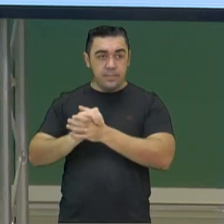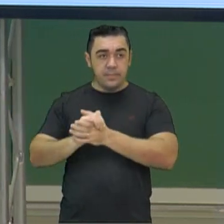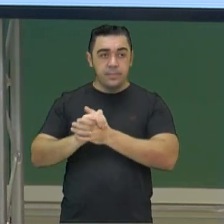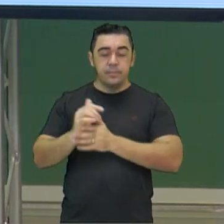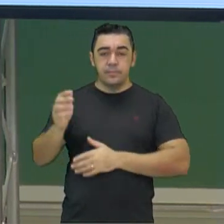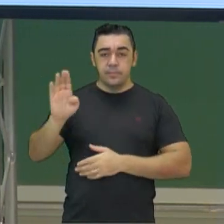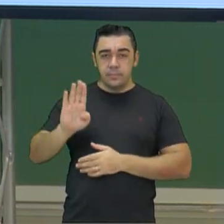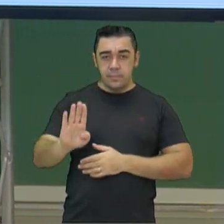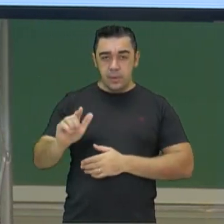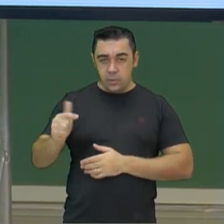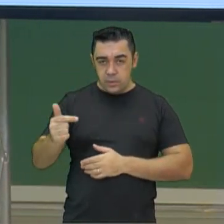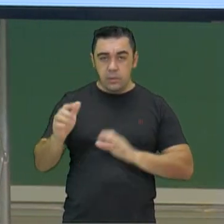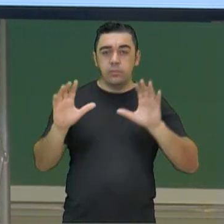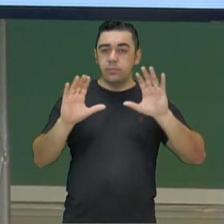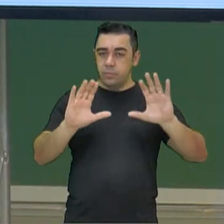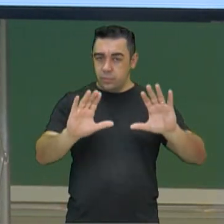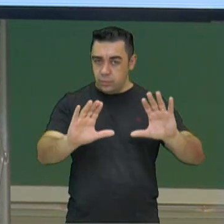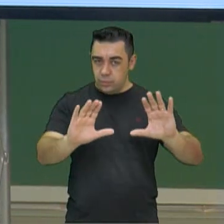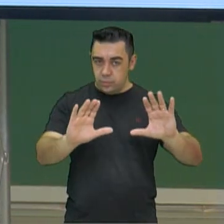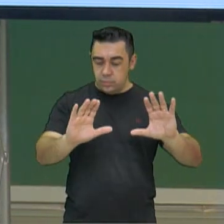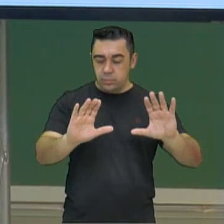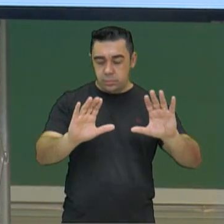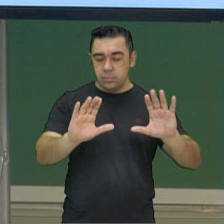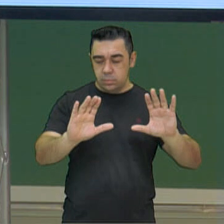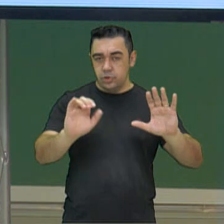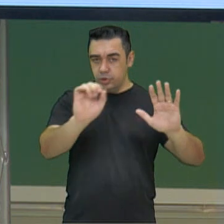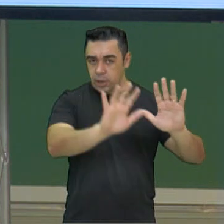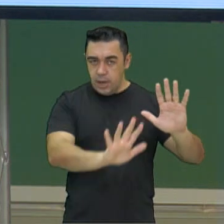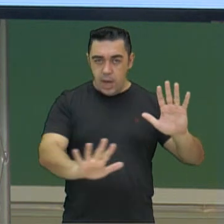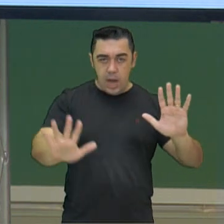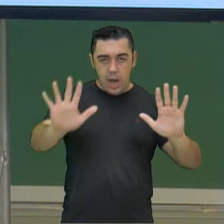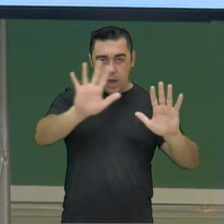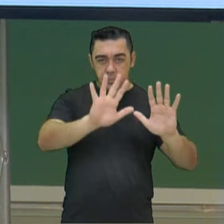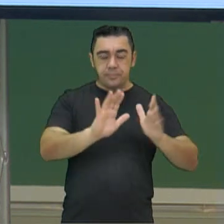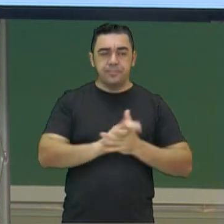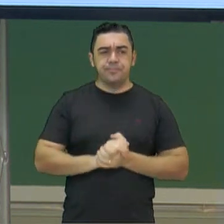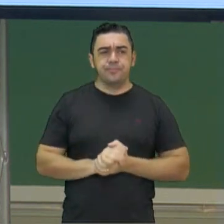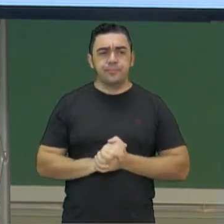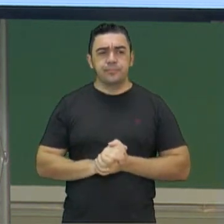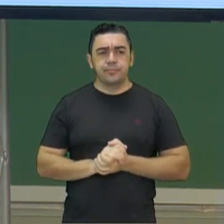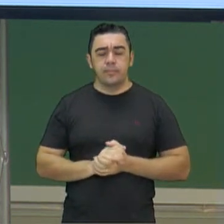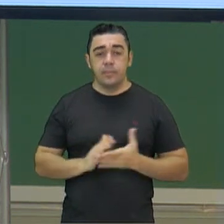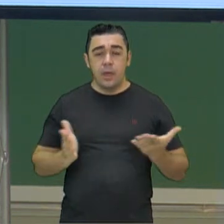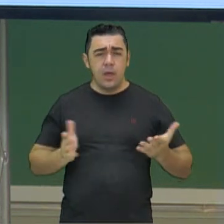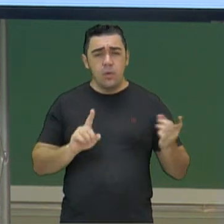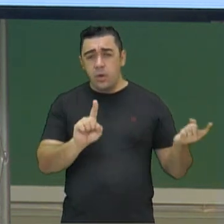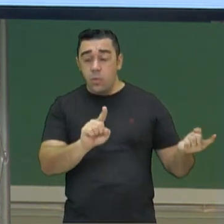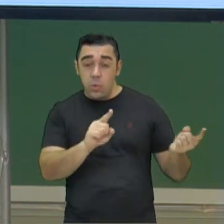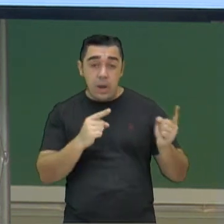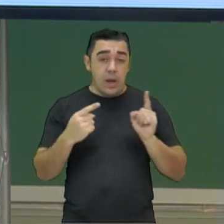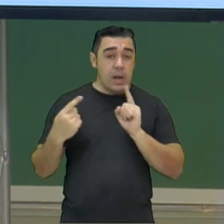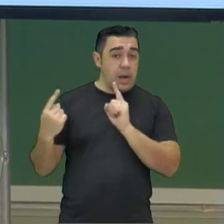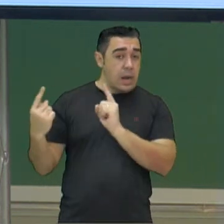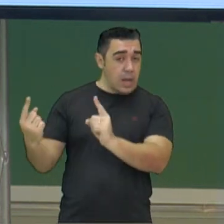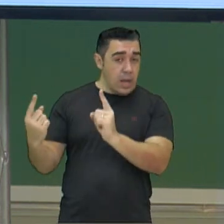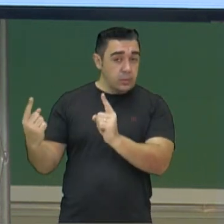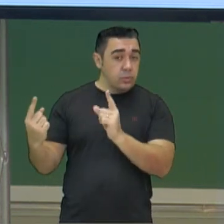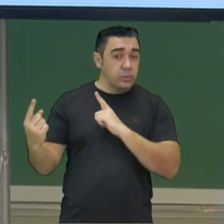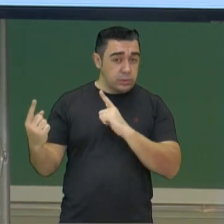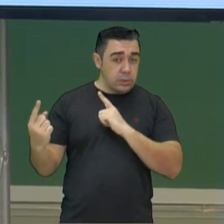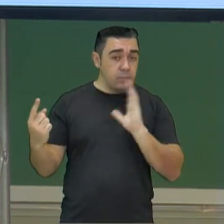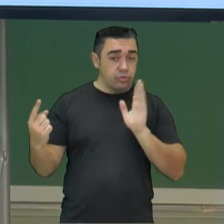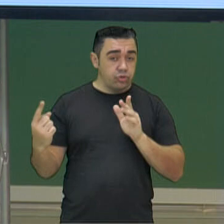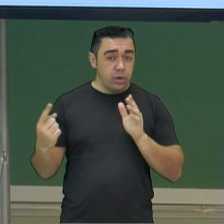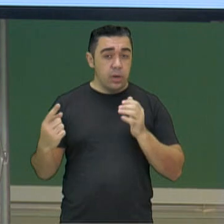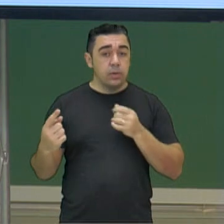ao quadrado. Então, eu coloquei a forma genérica, a forma geral de uma equação, e ao lado a que nós temos no